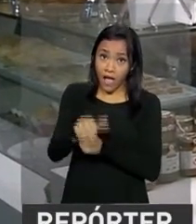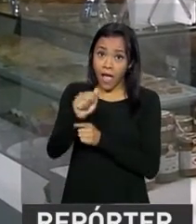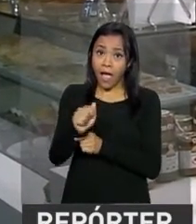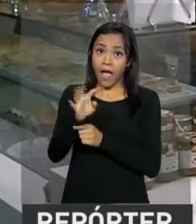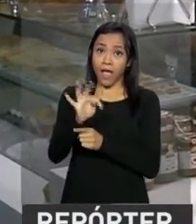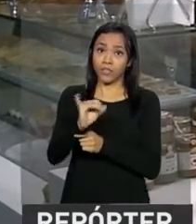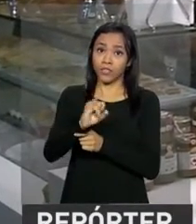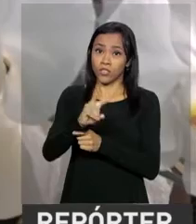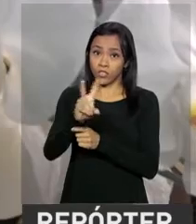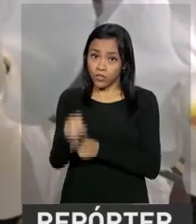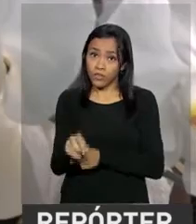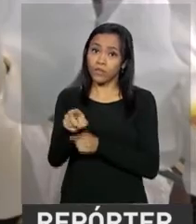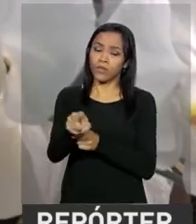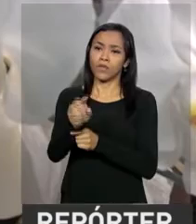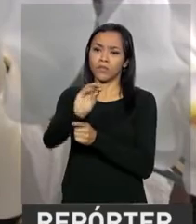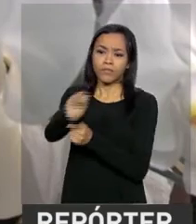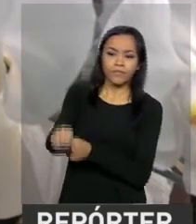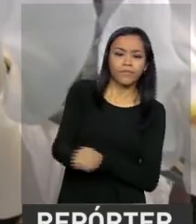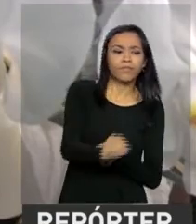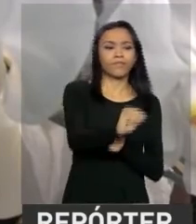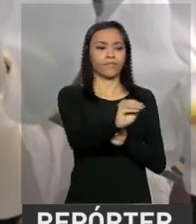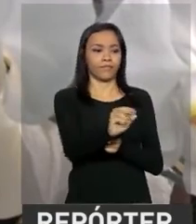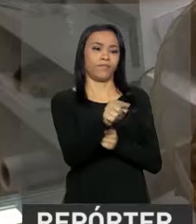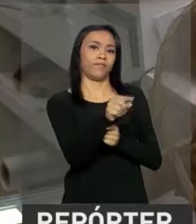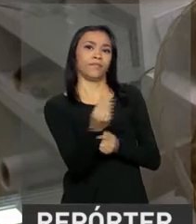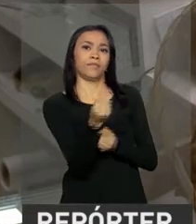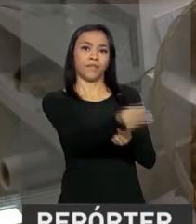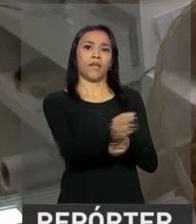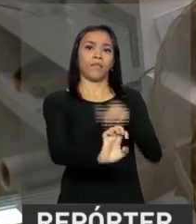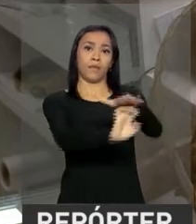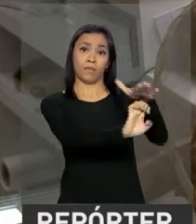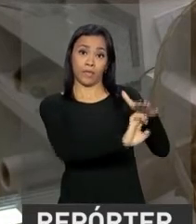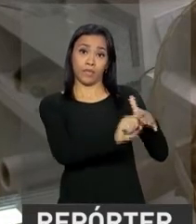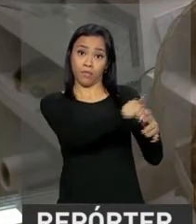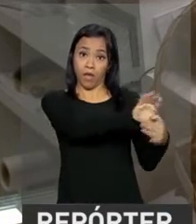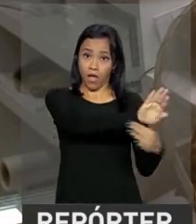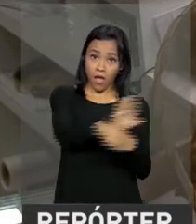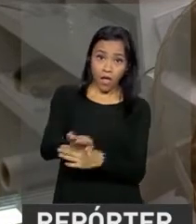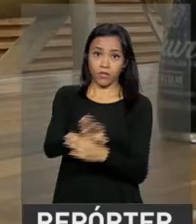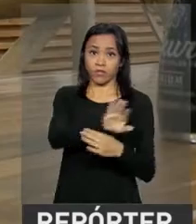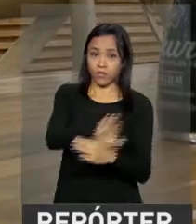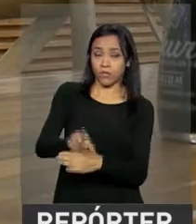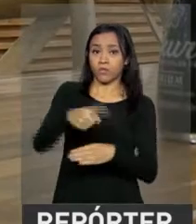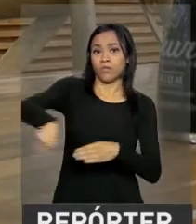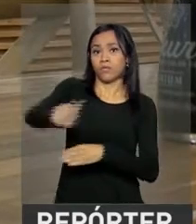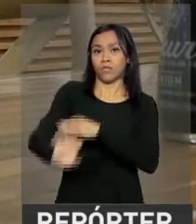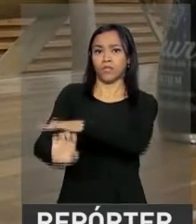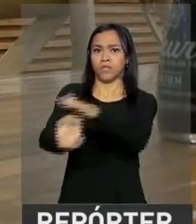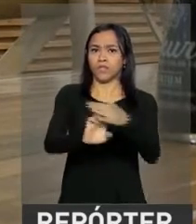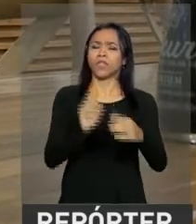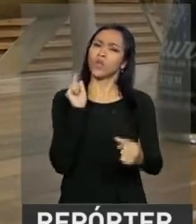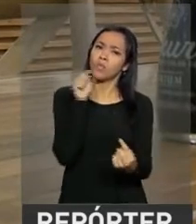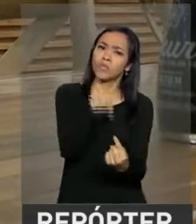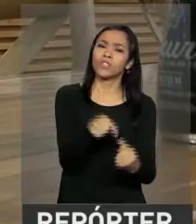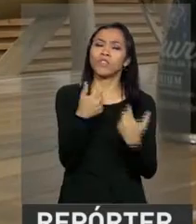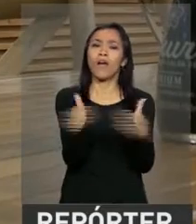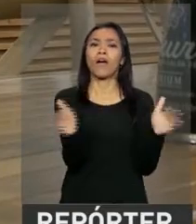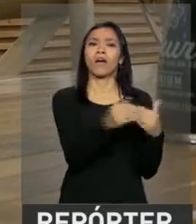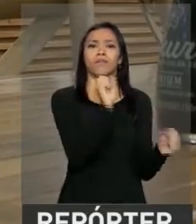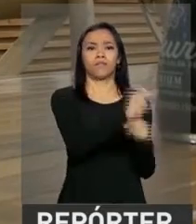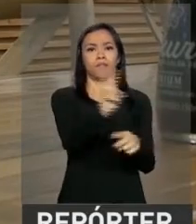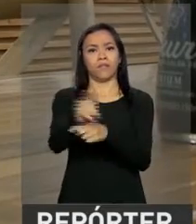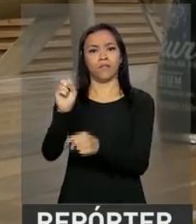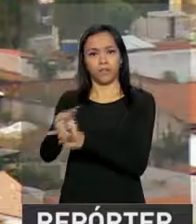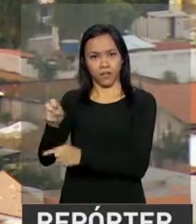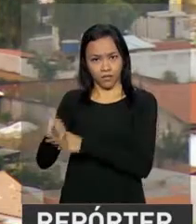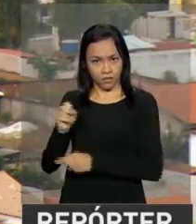em dificuldades para empresas que possam empregá-los na atividade produtiva, contribuindo para a geração de empregos e a geração de renda